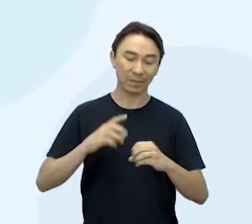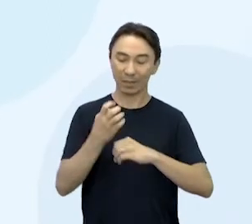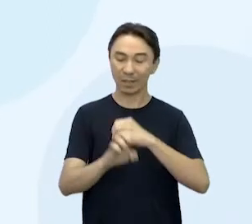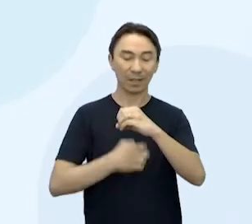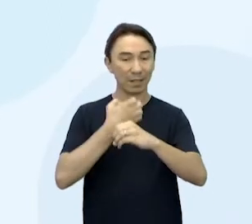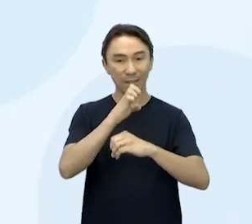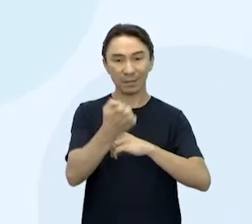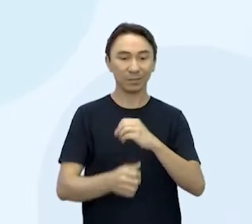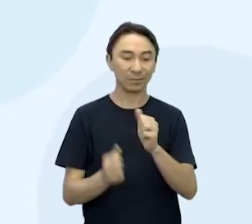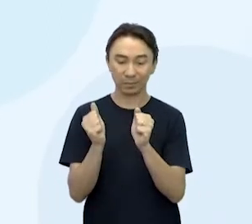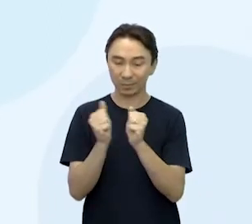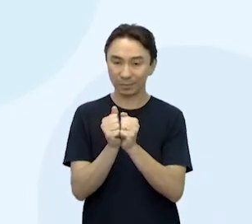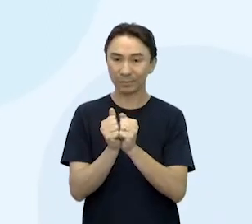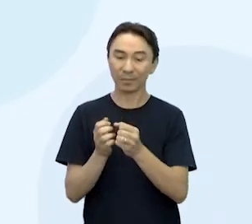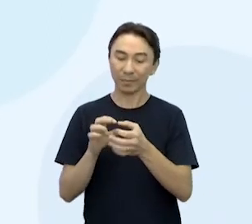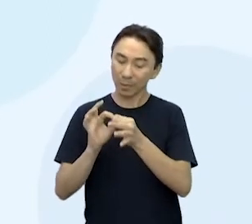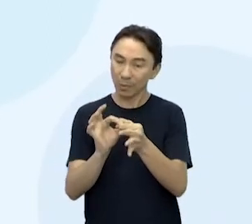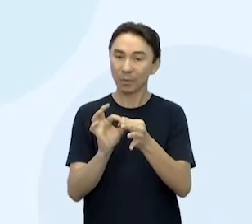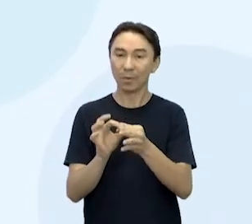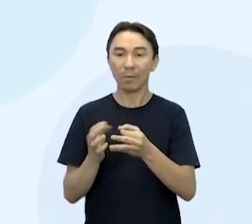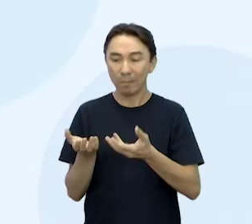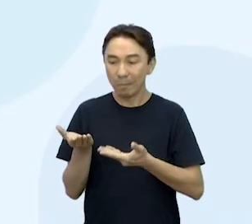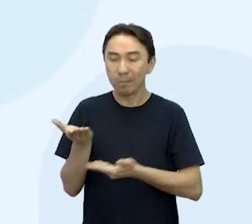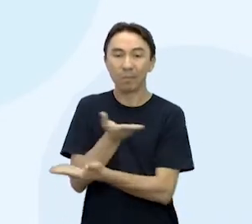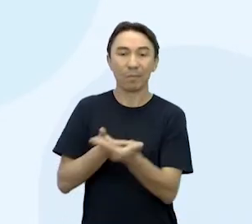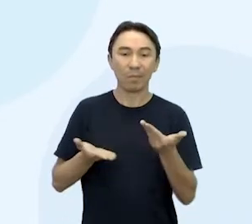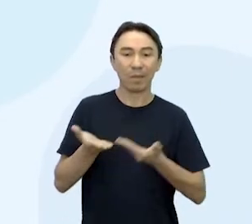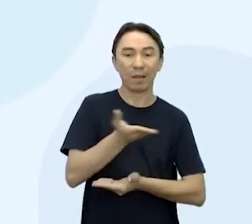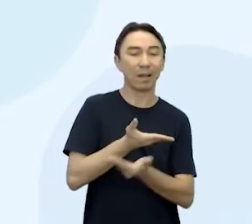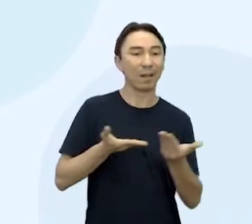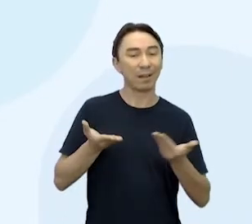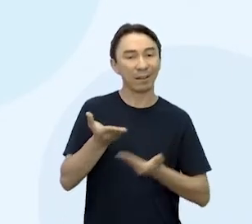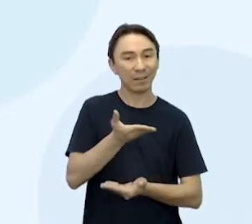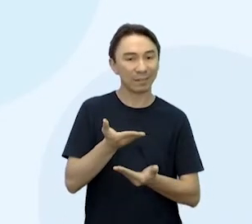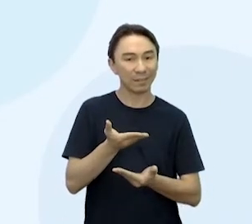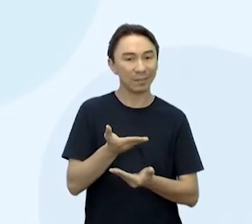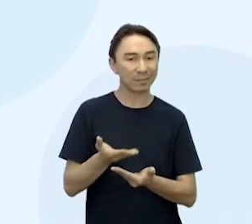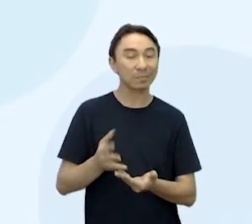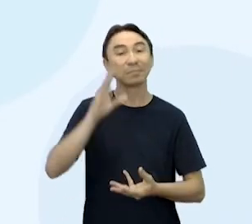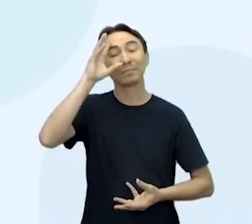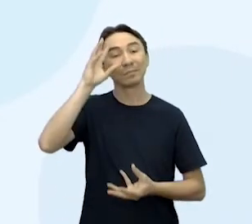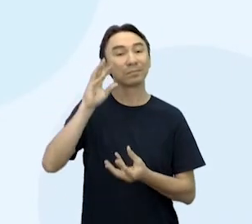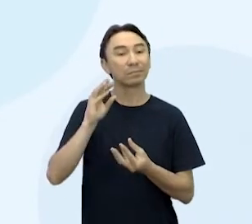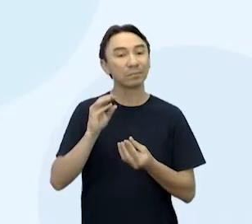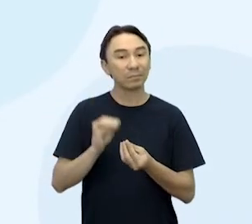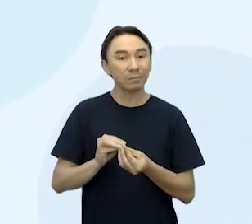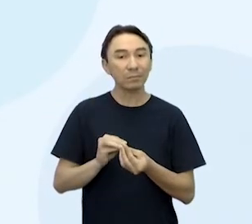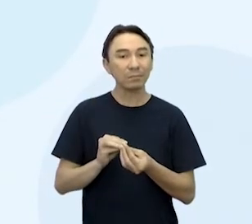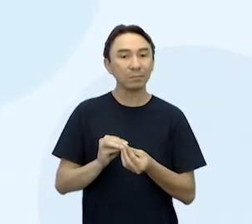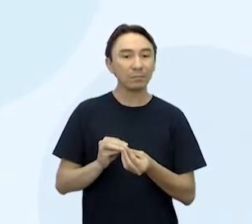compartilhar, tá? Então, a gente subentende que eles não...